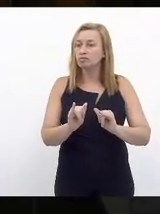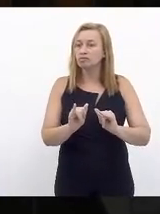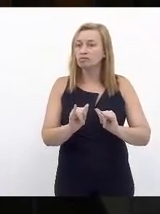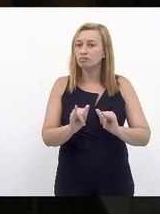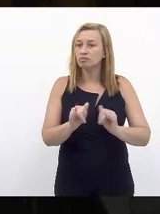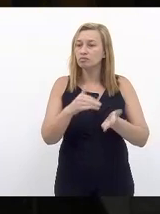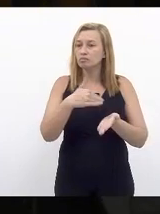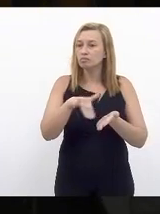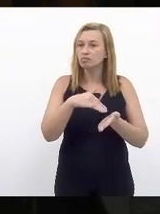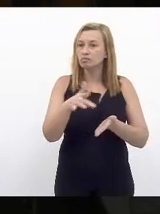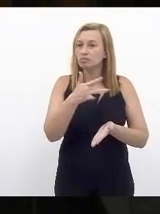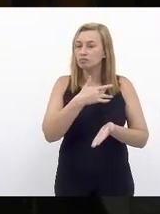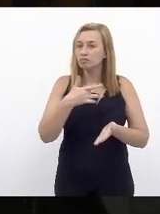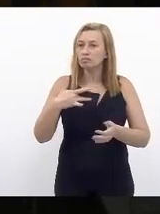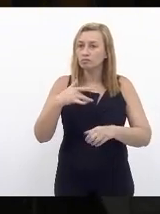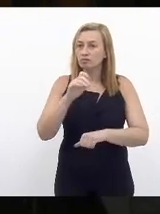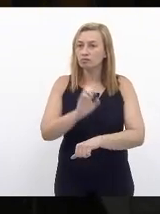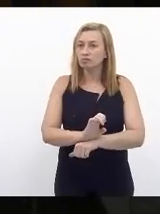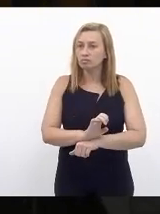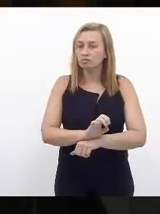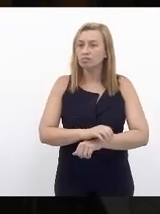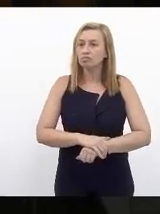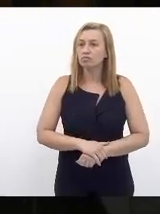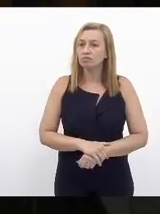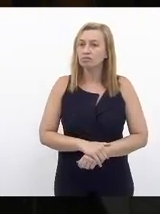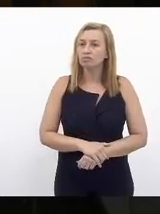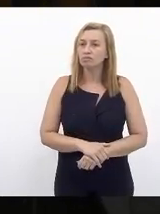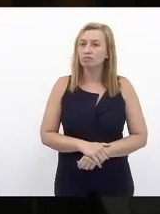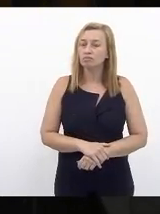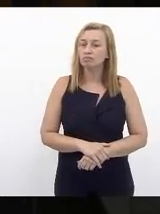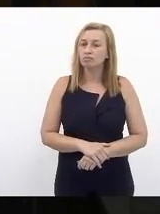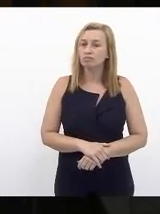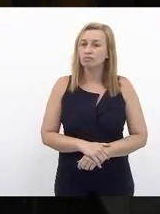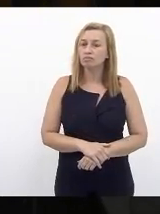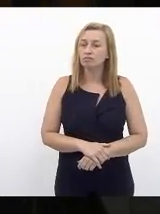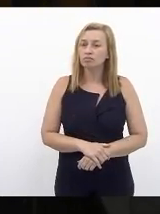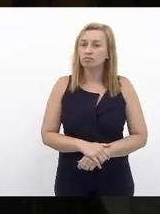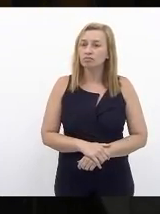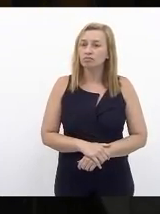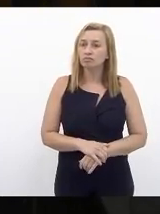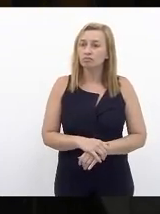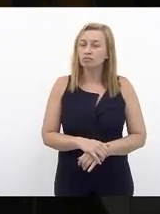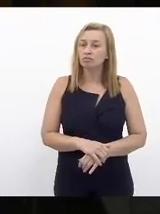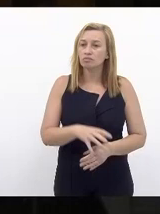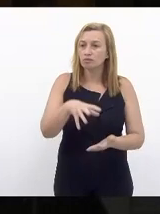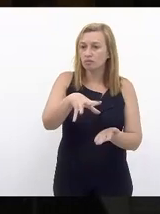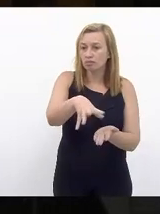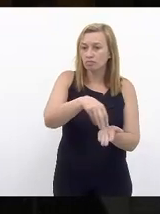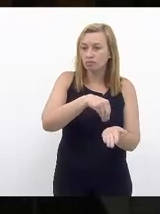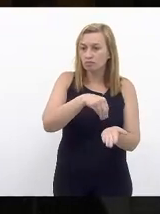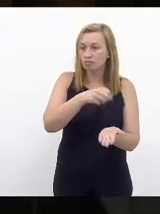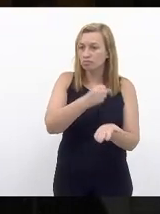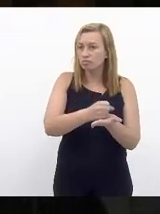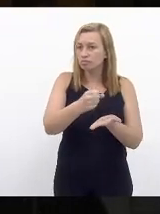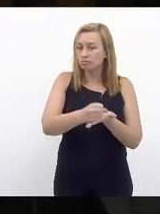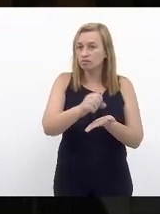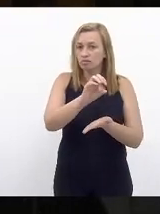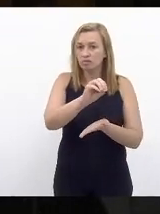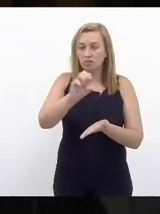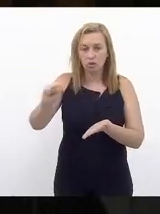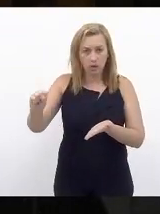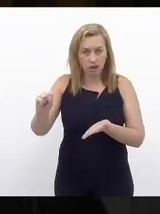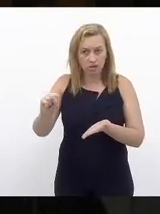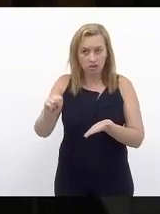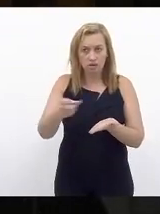ao secretário de Estado de Saúde, para que forneça aqui a cópia dos contratos com essas